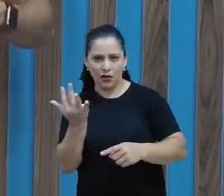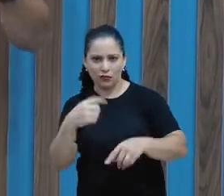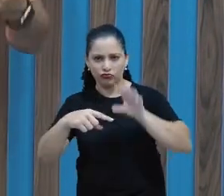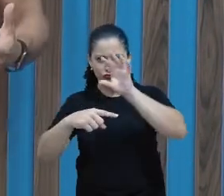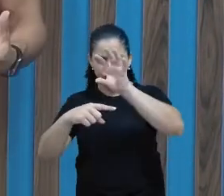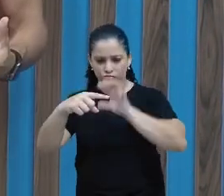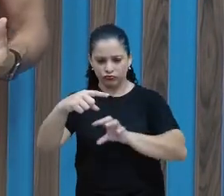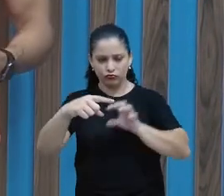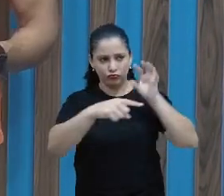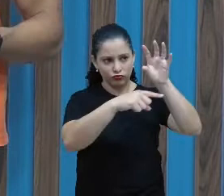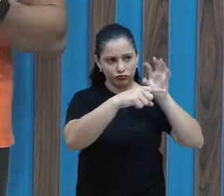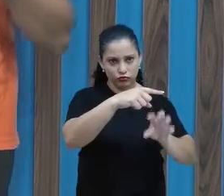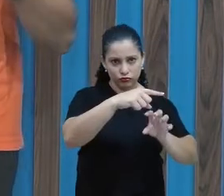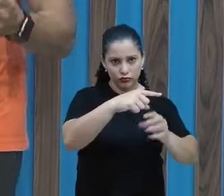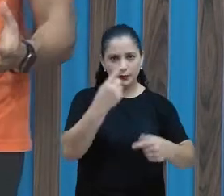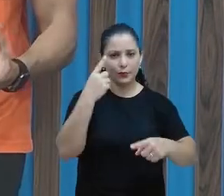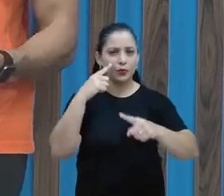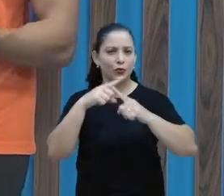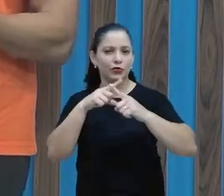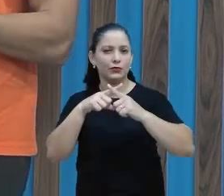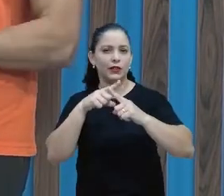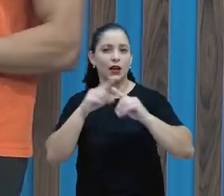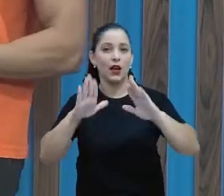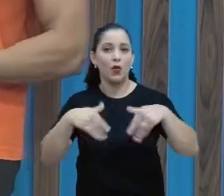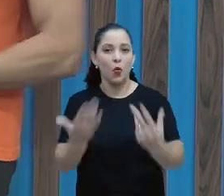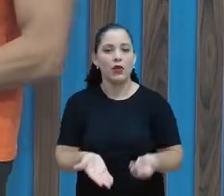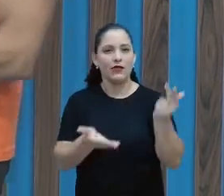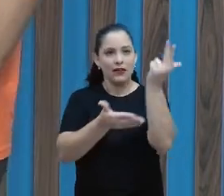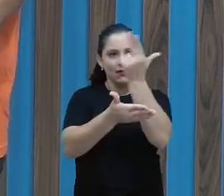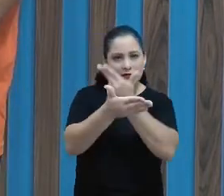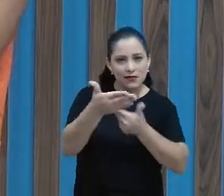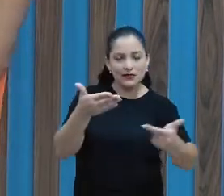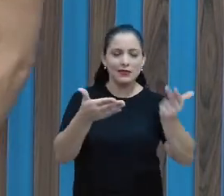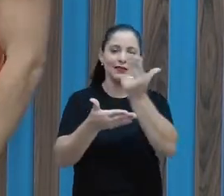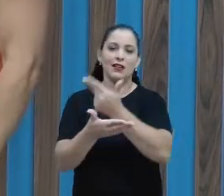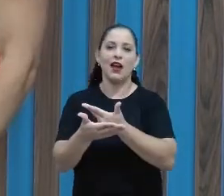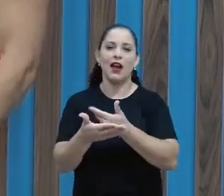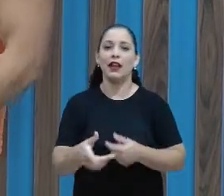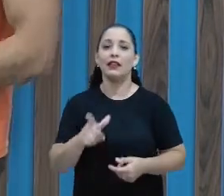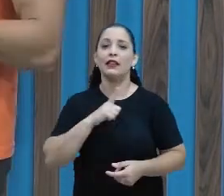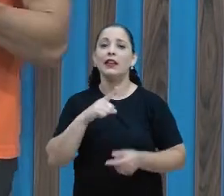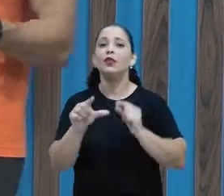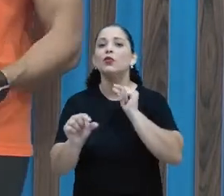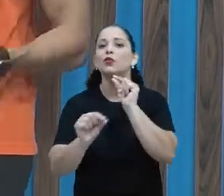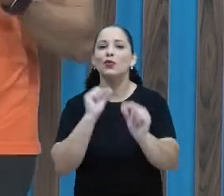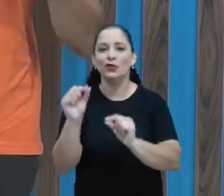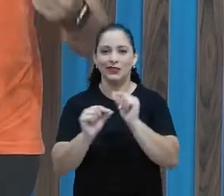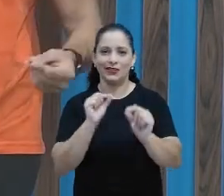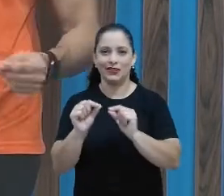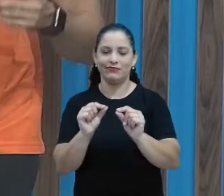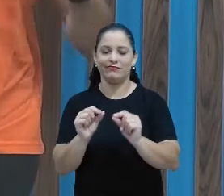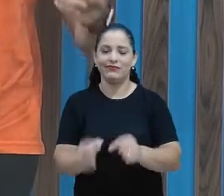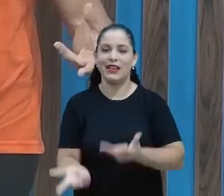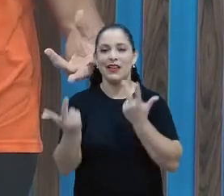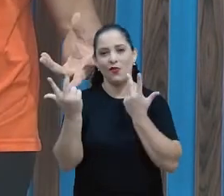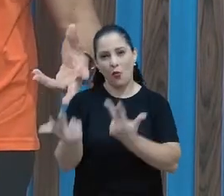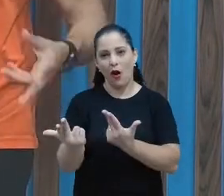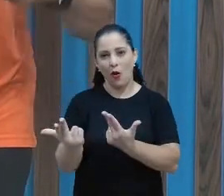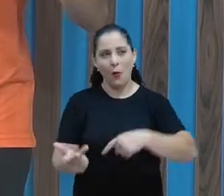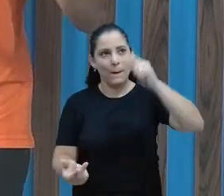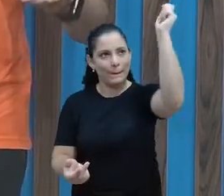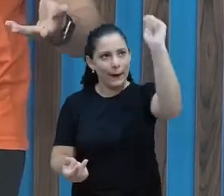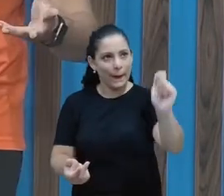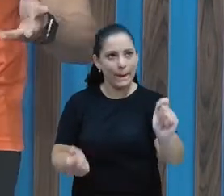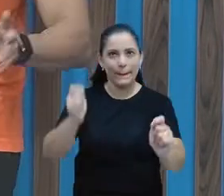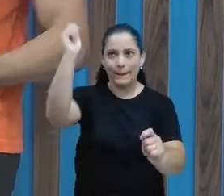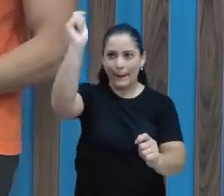denominador pelo mesmo valor, quando a gente vai desenhar essas formas, a gente encontra aí a mesma parte preenchida.